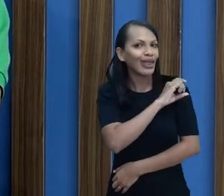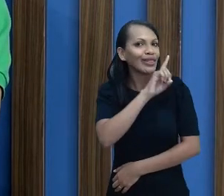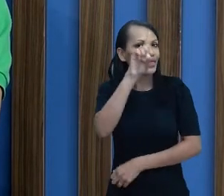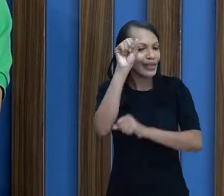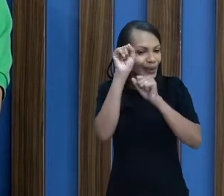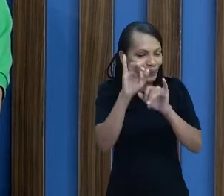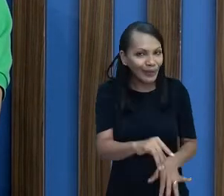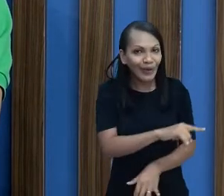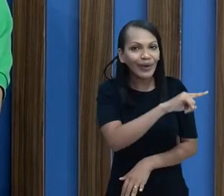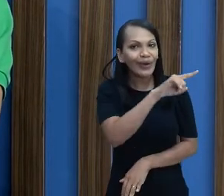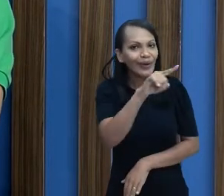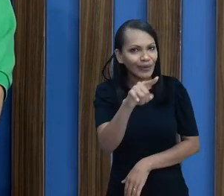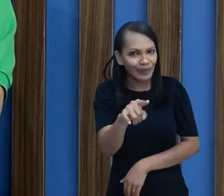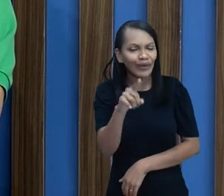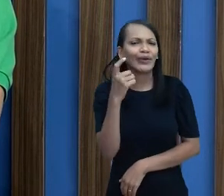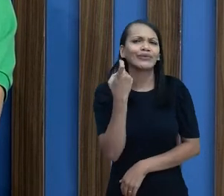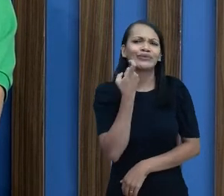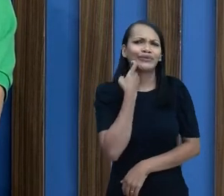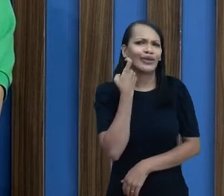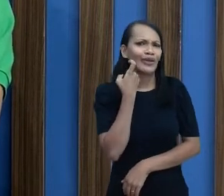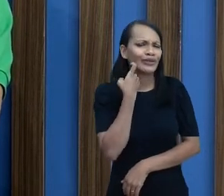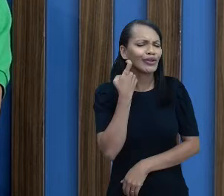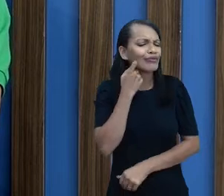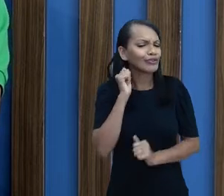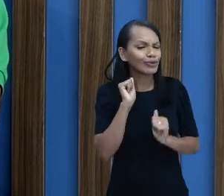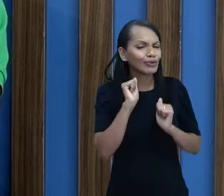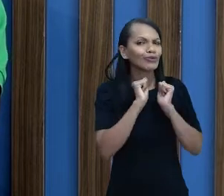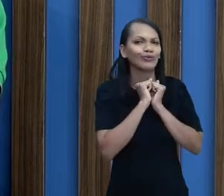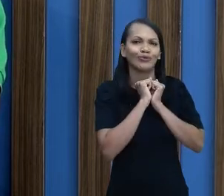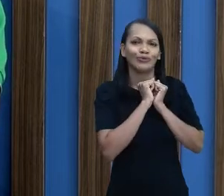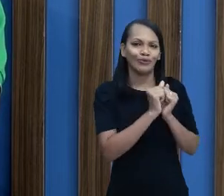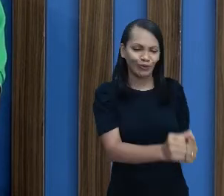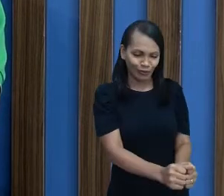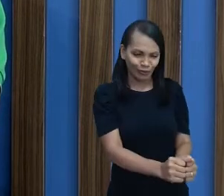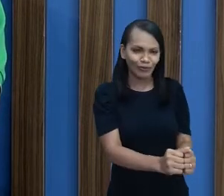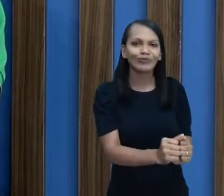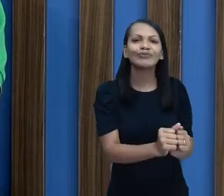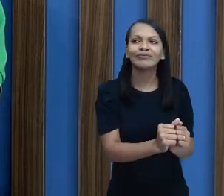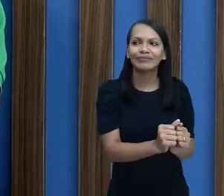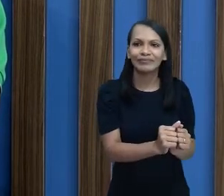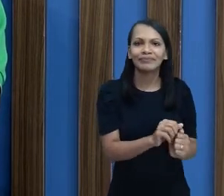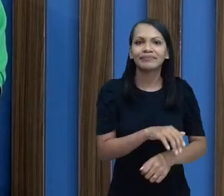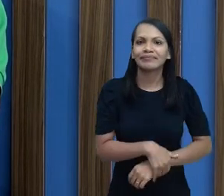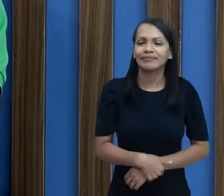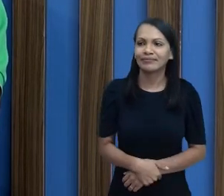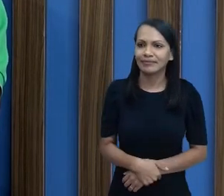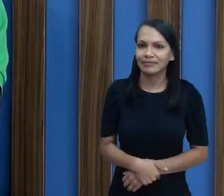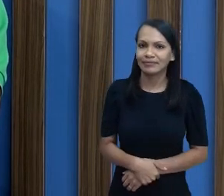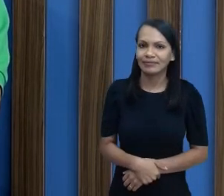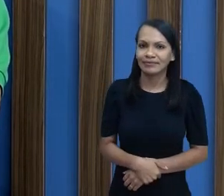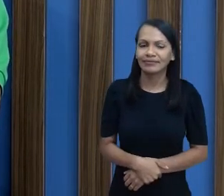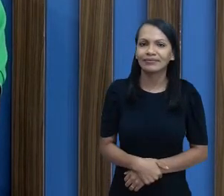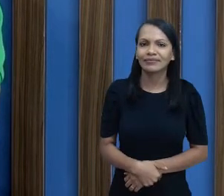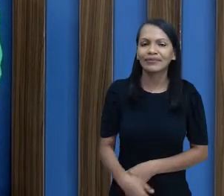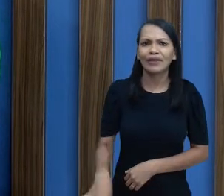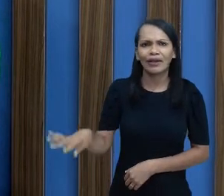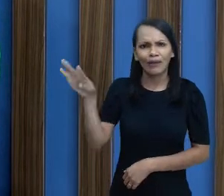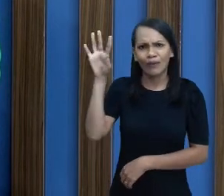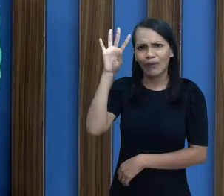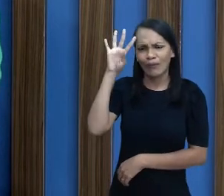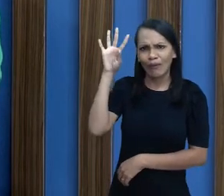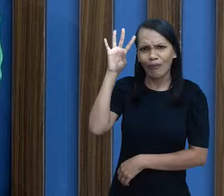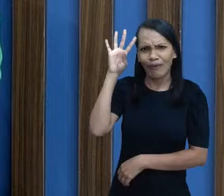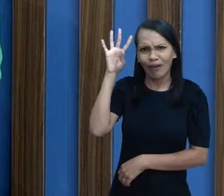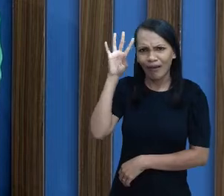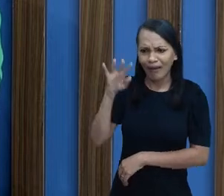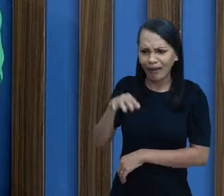abençoe vocês, mais uma sexta-feira aqui juntos, né? Quarta. Já está antecipando a